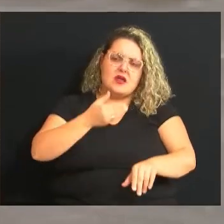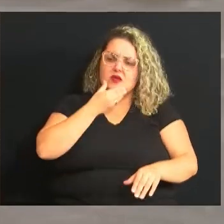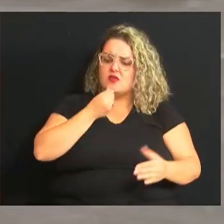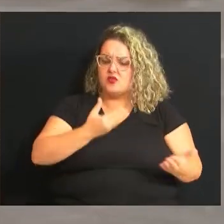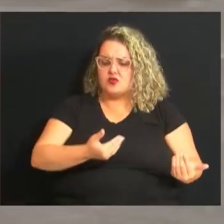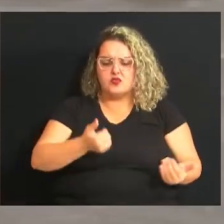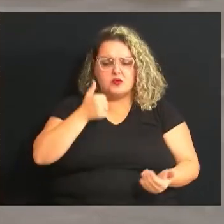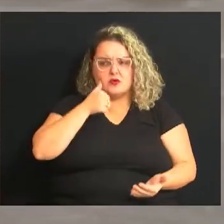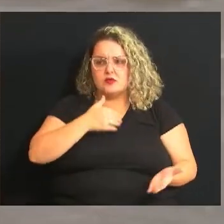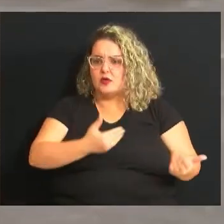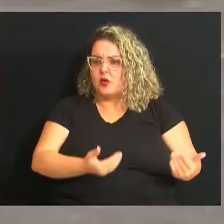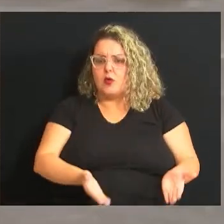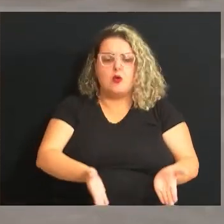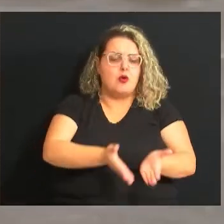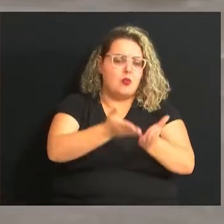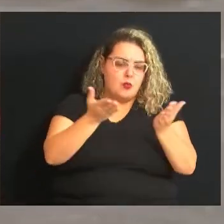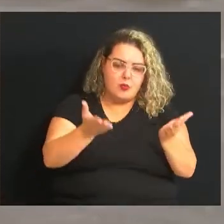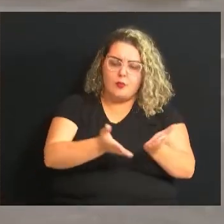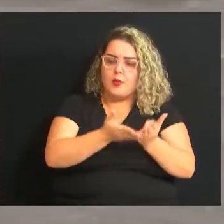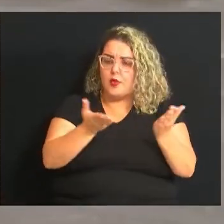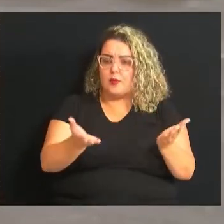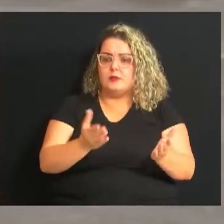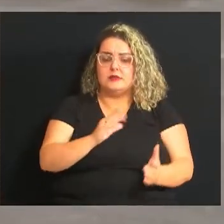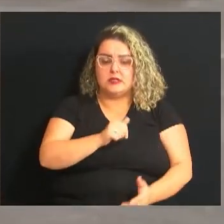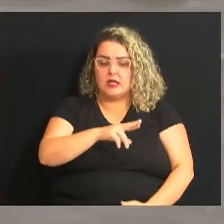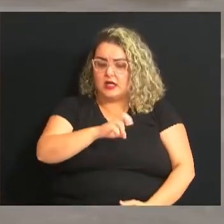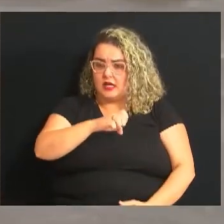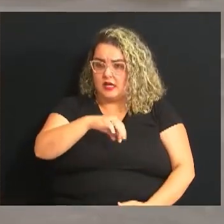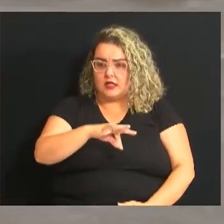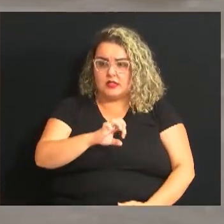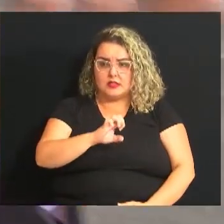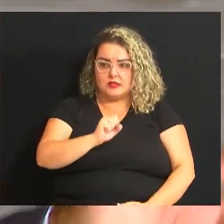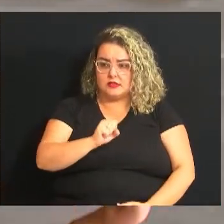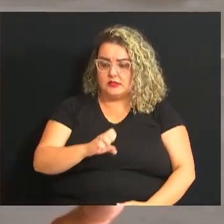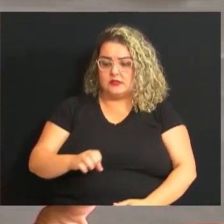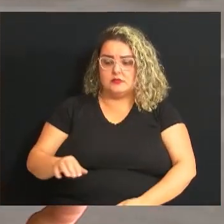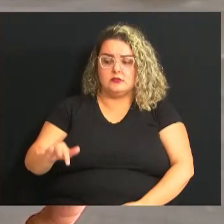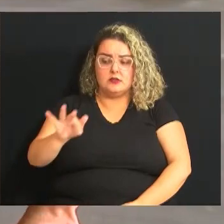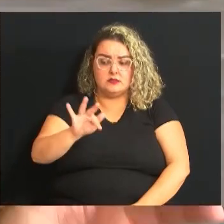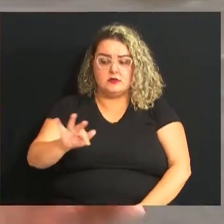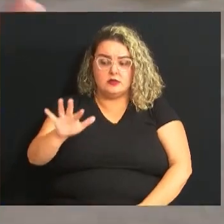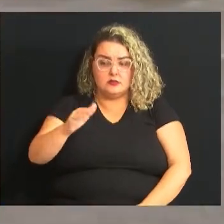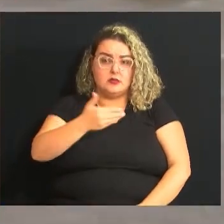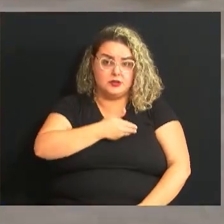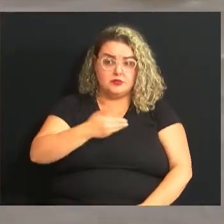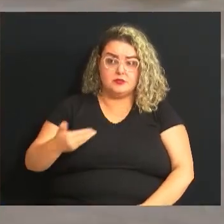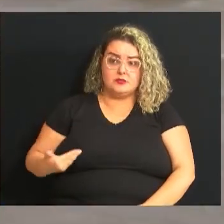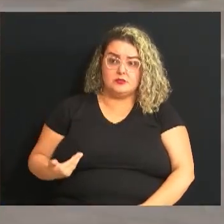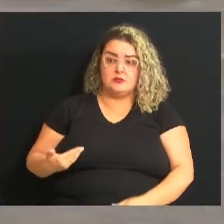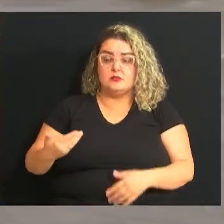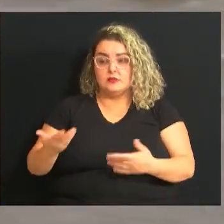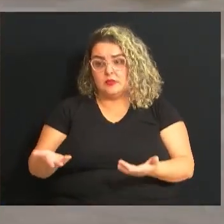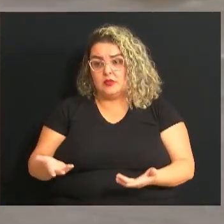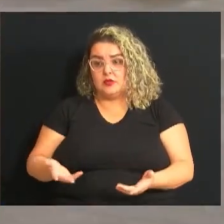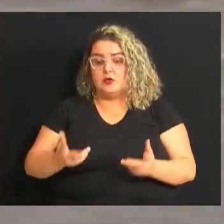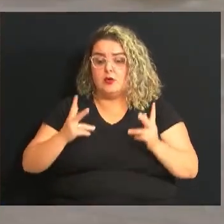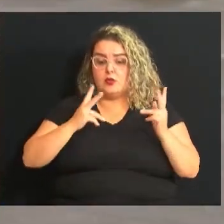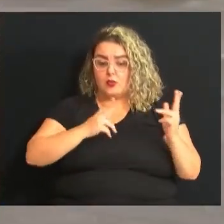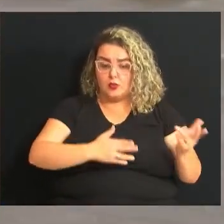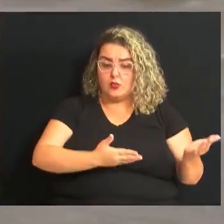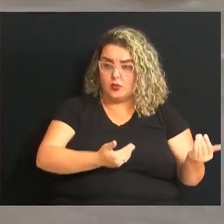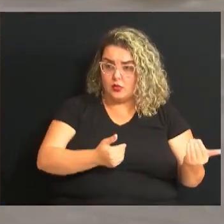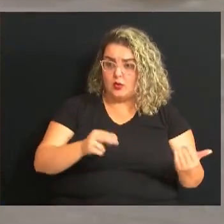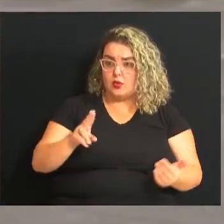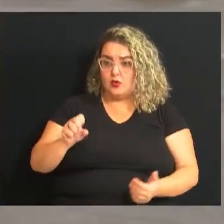negros e negras, pobres e carentes, nas nossas universidades públicas, que são centros de excelência. Agora, não é razoável que o mesmo jovem